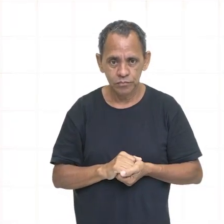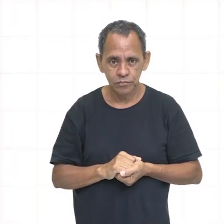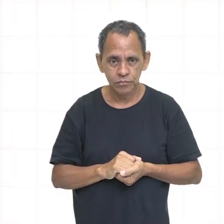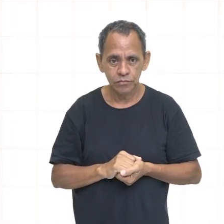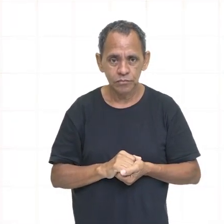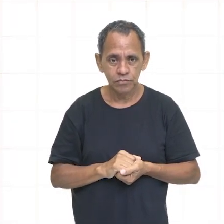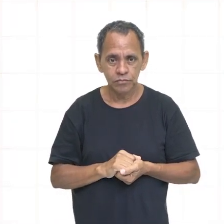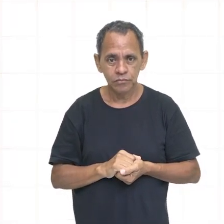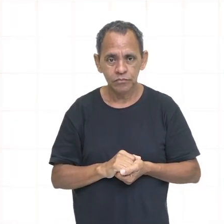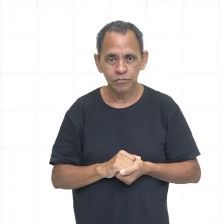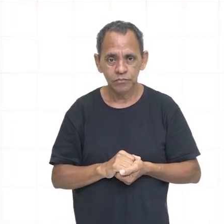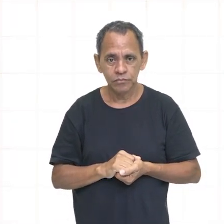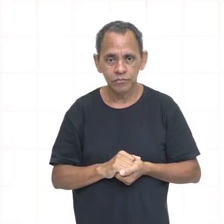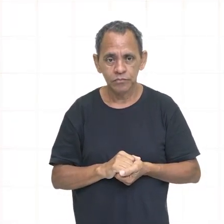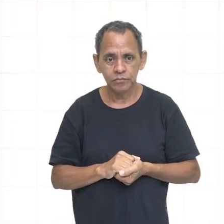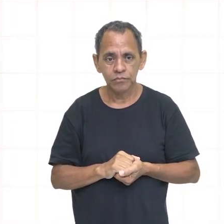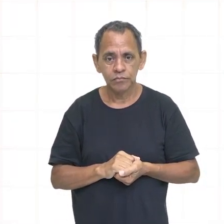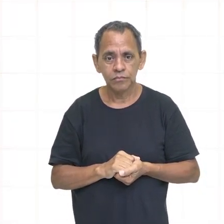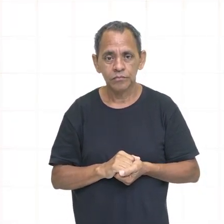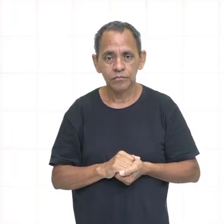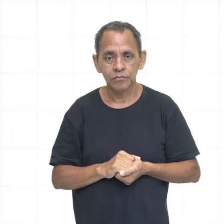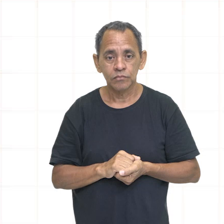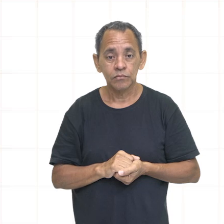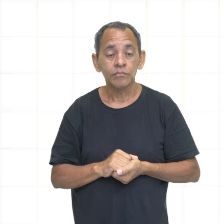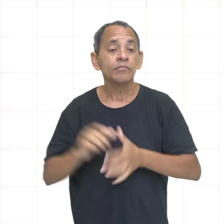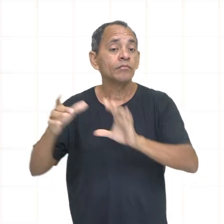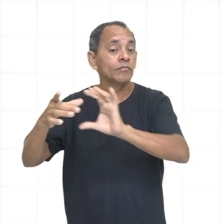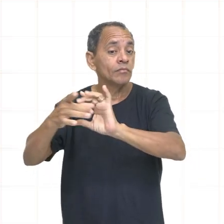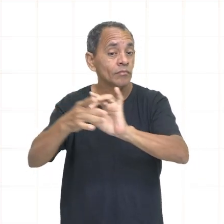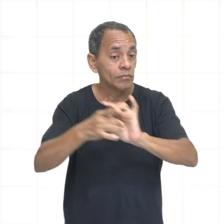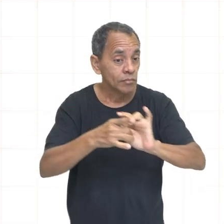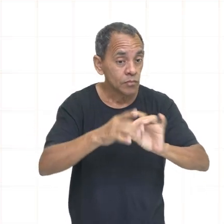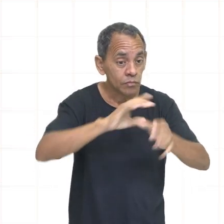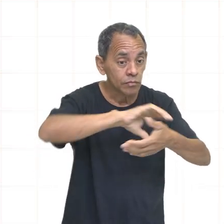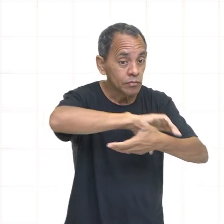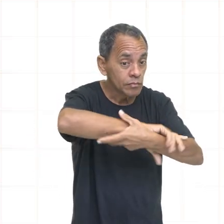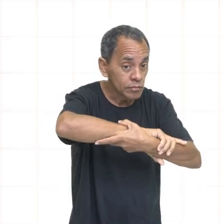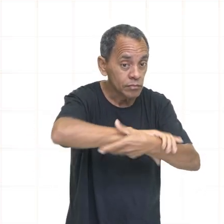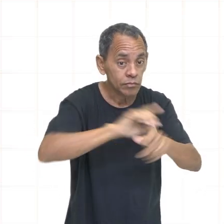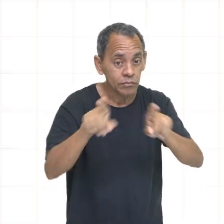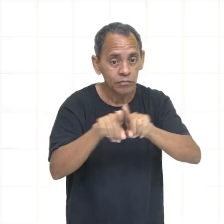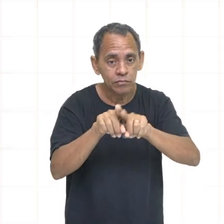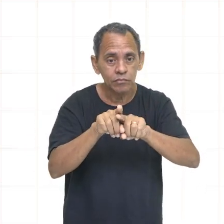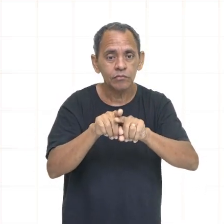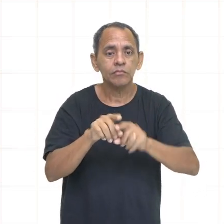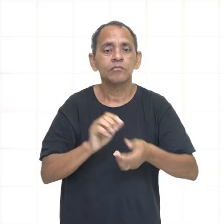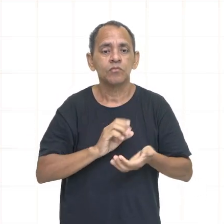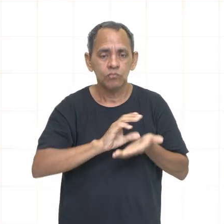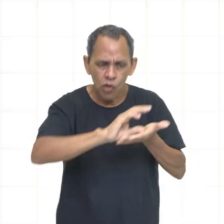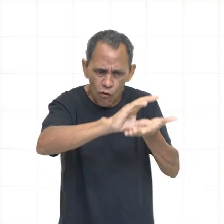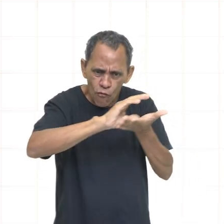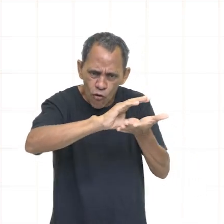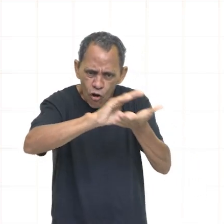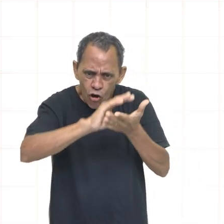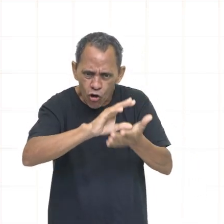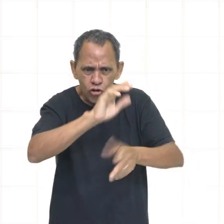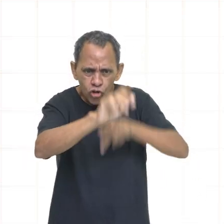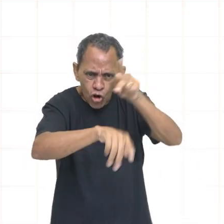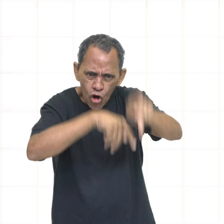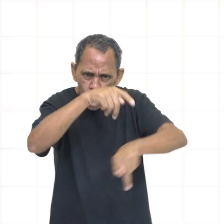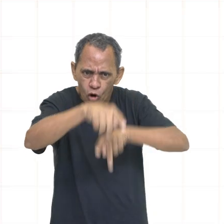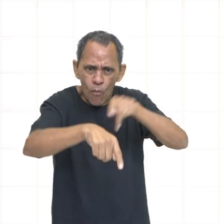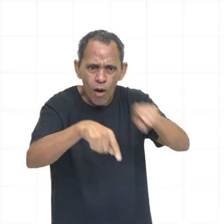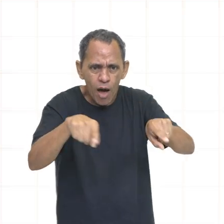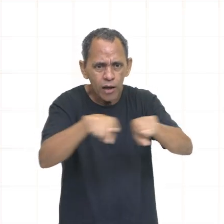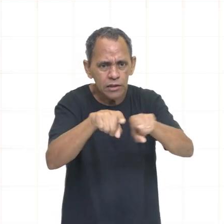galera. Uma rede de alianças. Ao mesmo tempo em que investiam na fabricação de armas e modernizavam